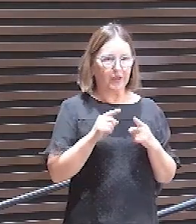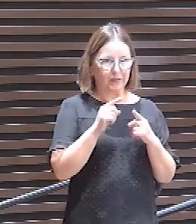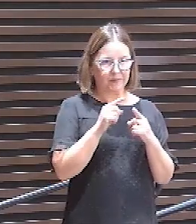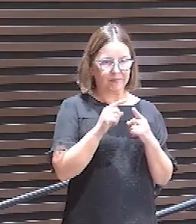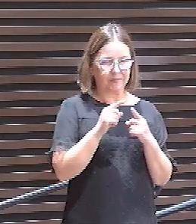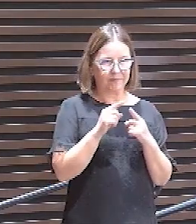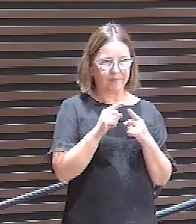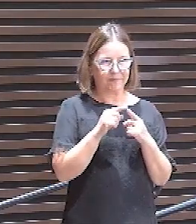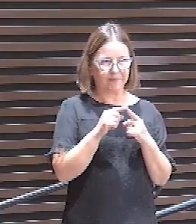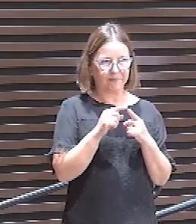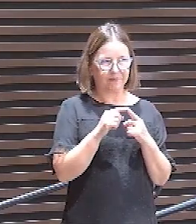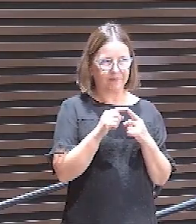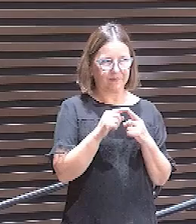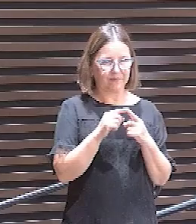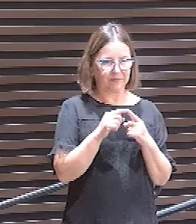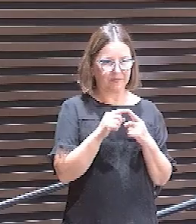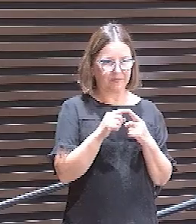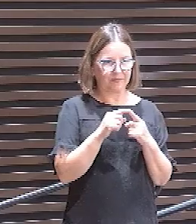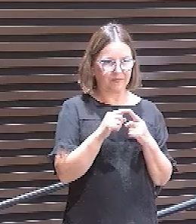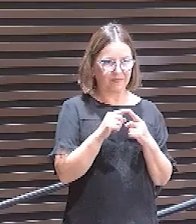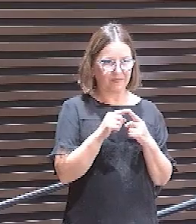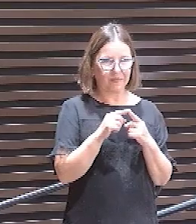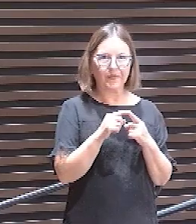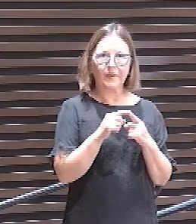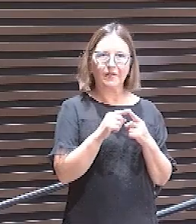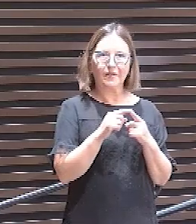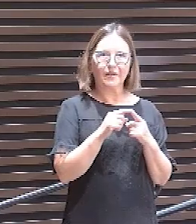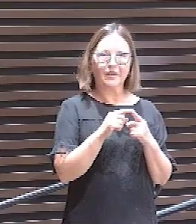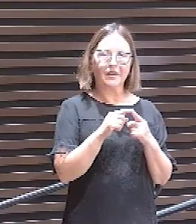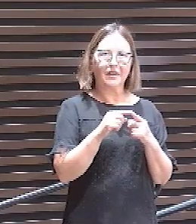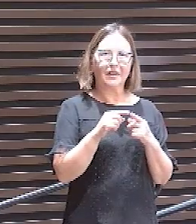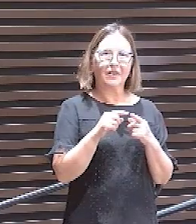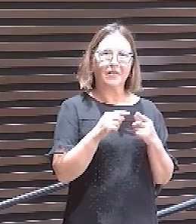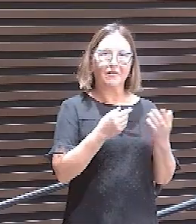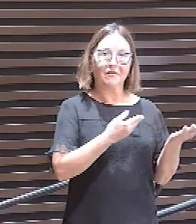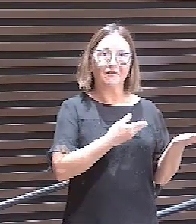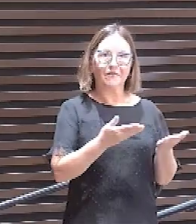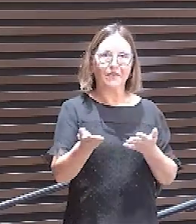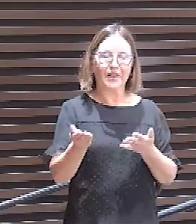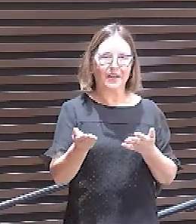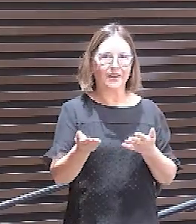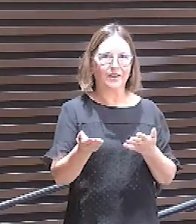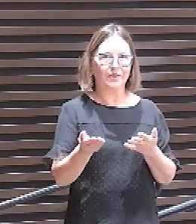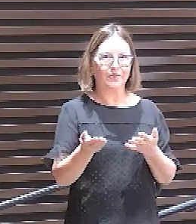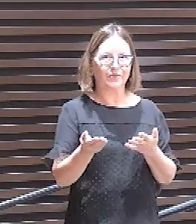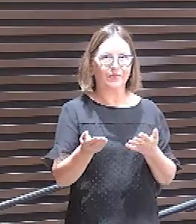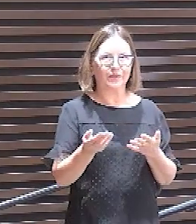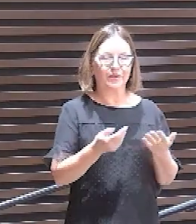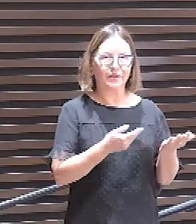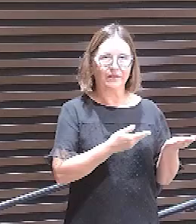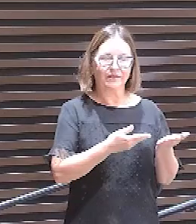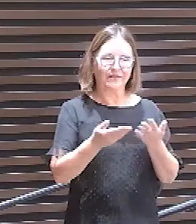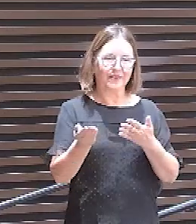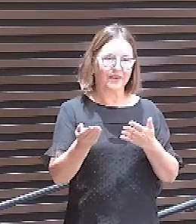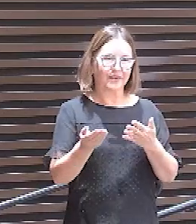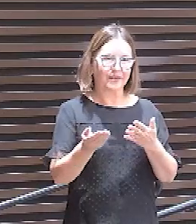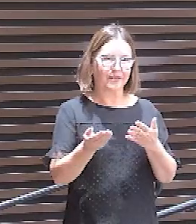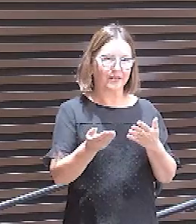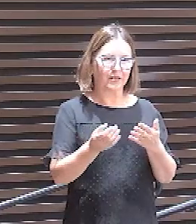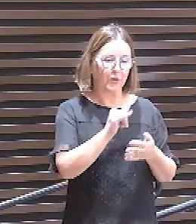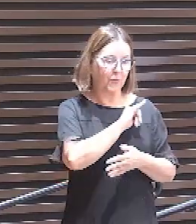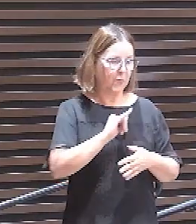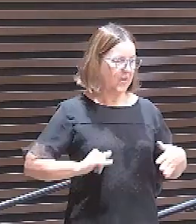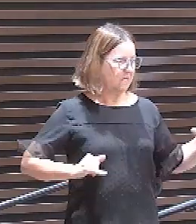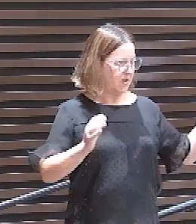citação do traslado aponta para a libertação do império das trevas para o reino do Filho do